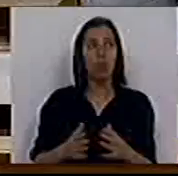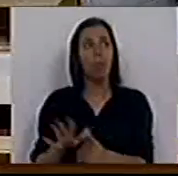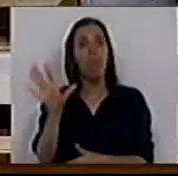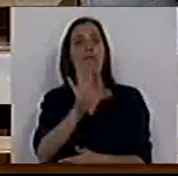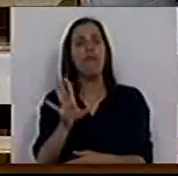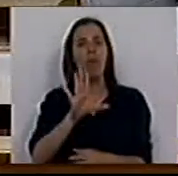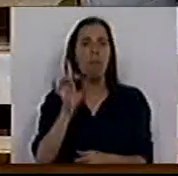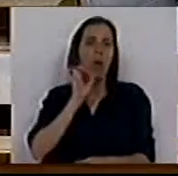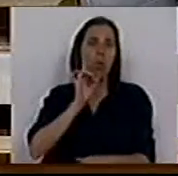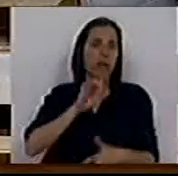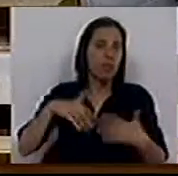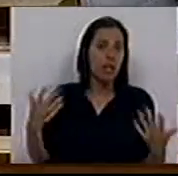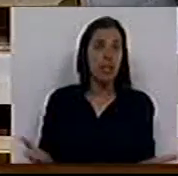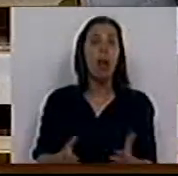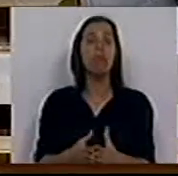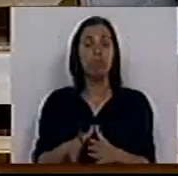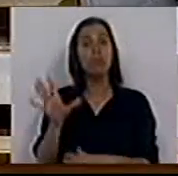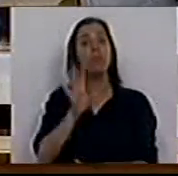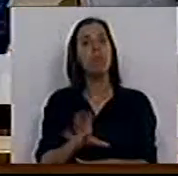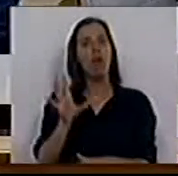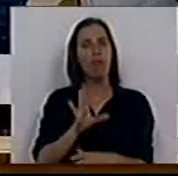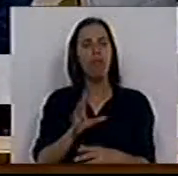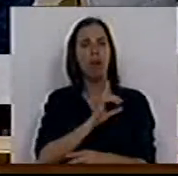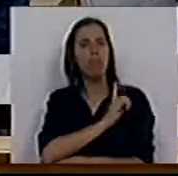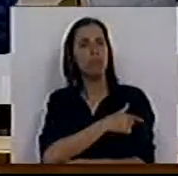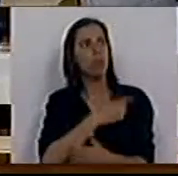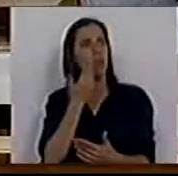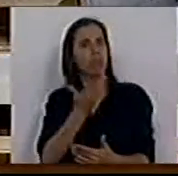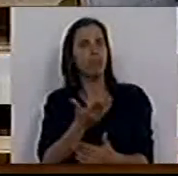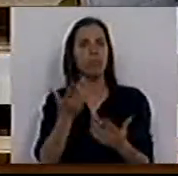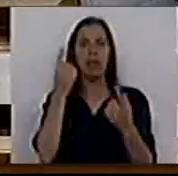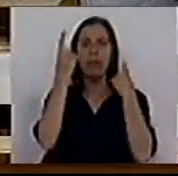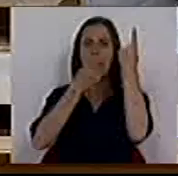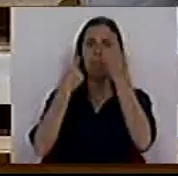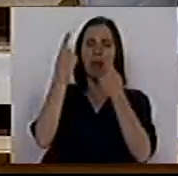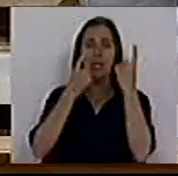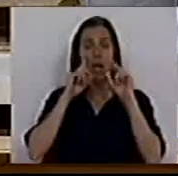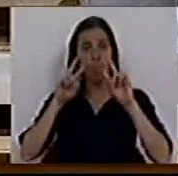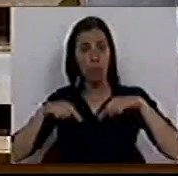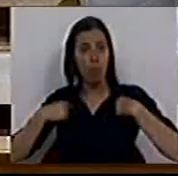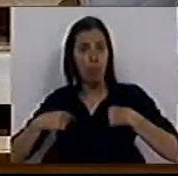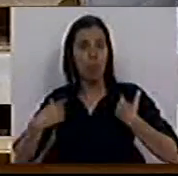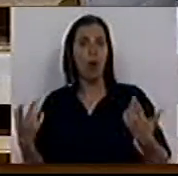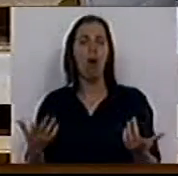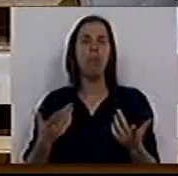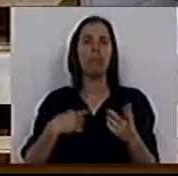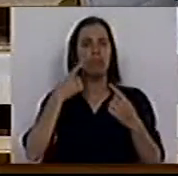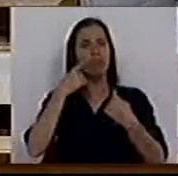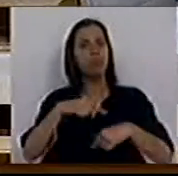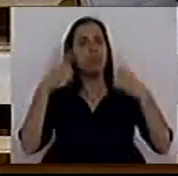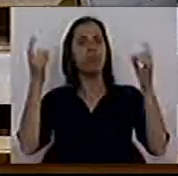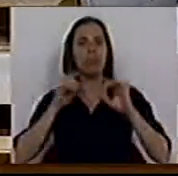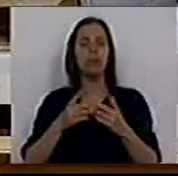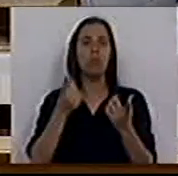uma forma de qualificação e é uma forma de soberania, porque é a forma de pensarmos sobre nós próprios, de nos